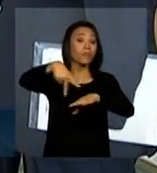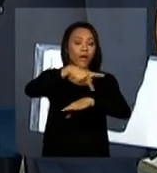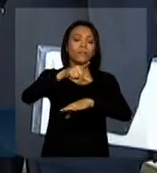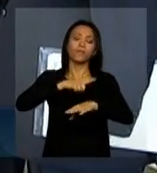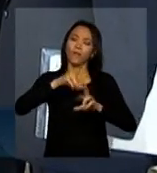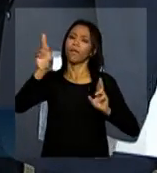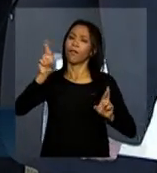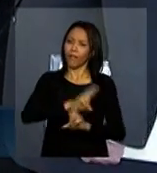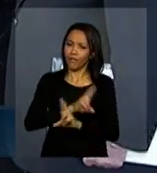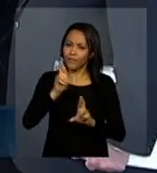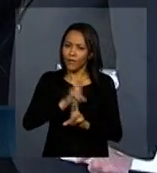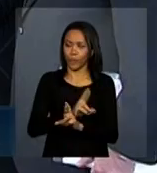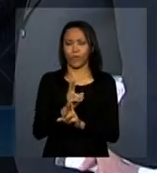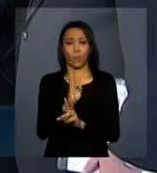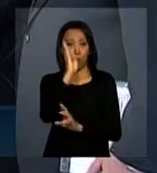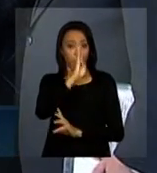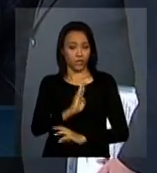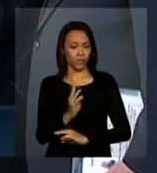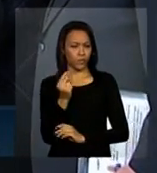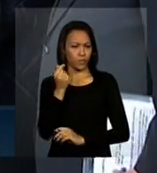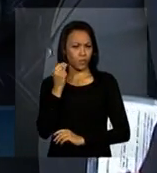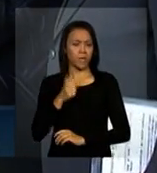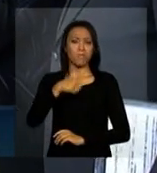relações diplomáticas com o Brasil desde